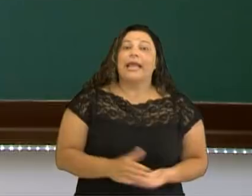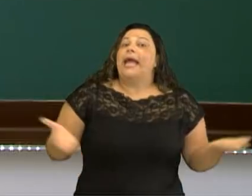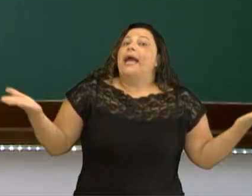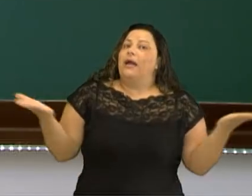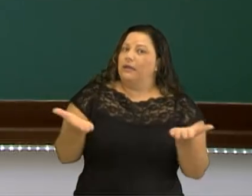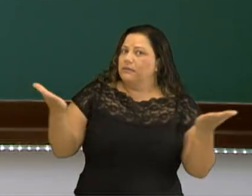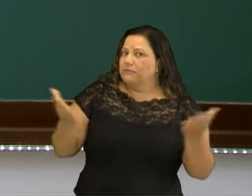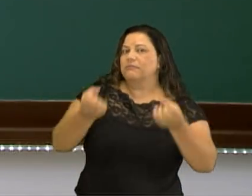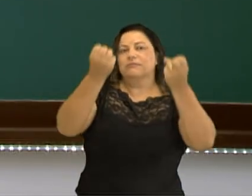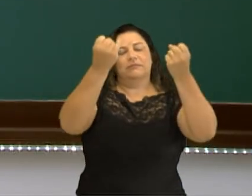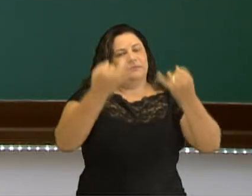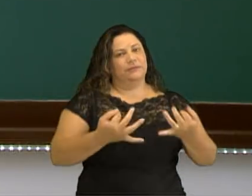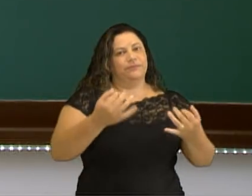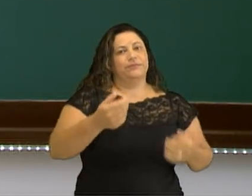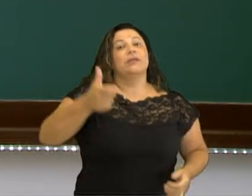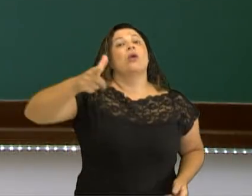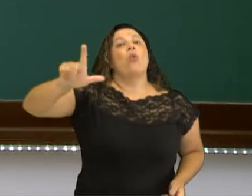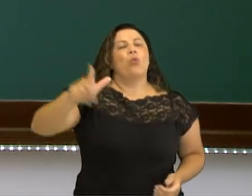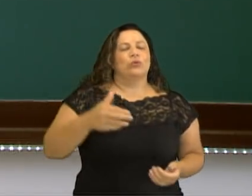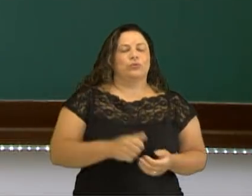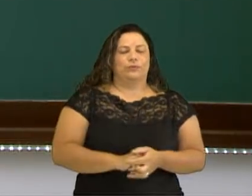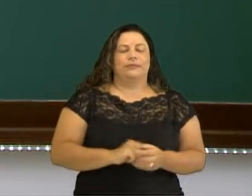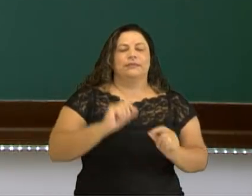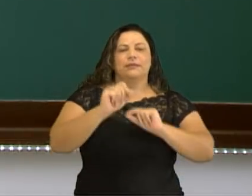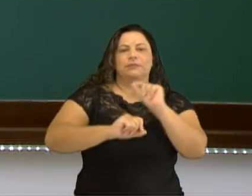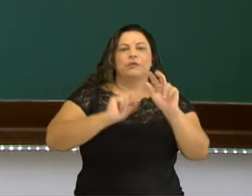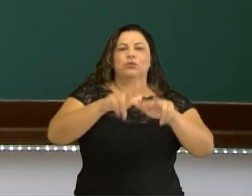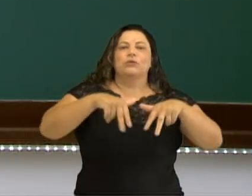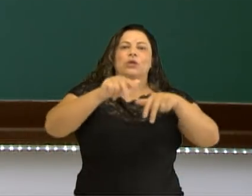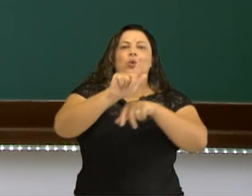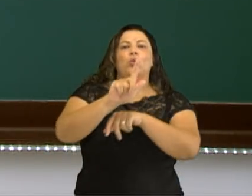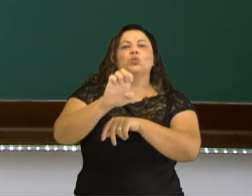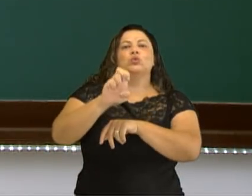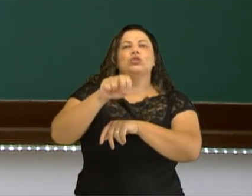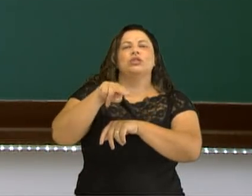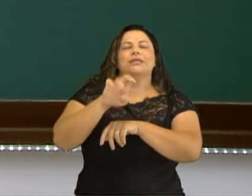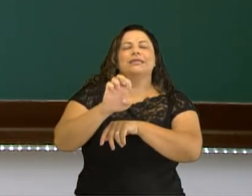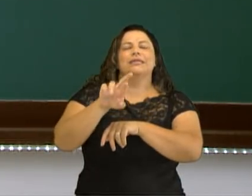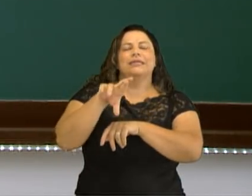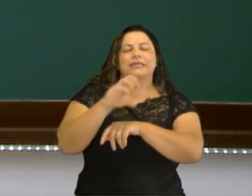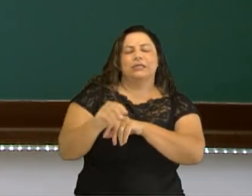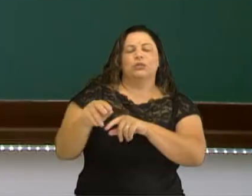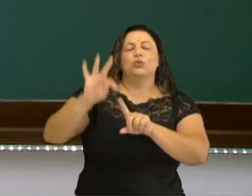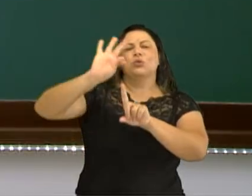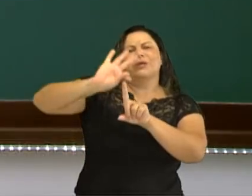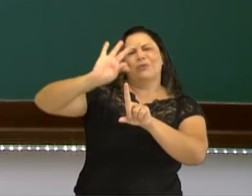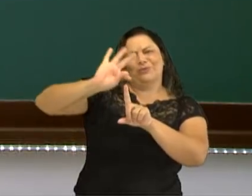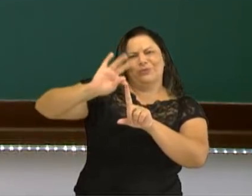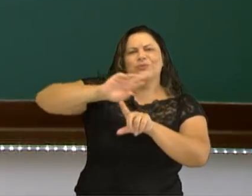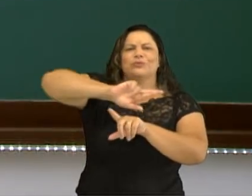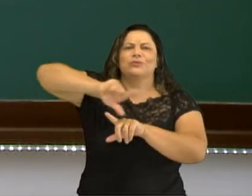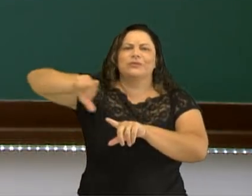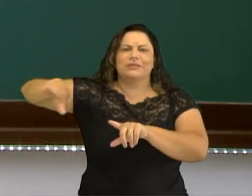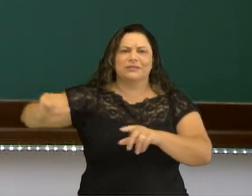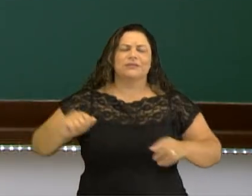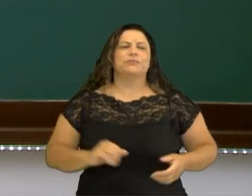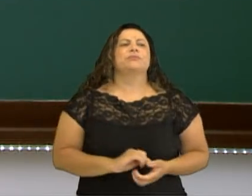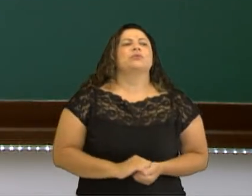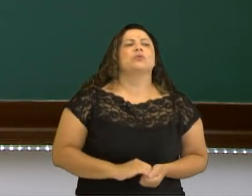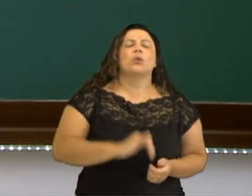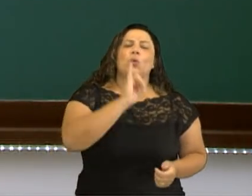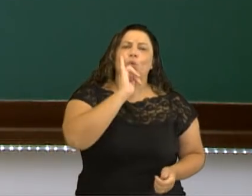Agora eu vou te falar outra coisa a respeito do gênero. Na verdade, a gente já conversou bastante sobre isso, mas eu trouxe para você um exemplo